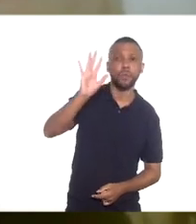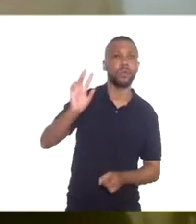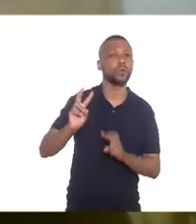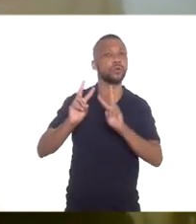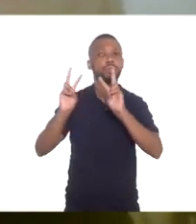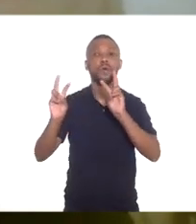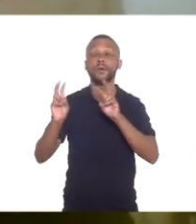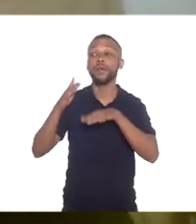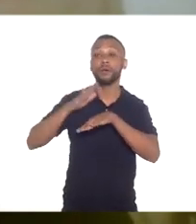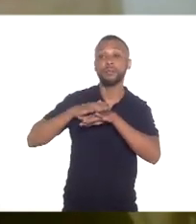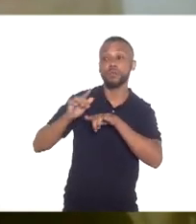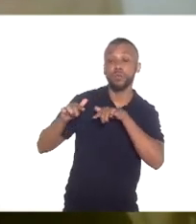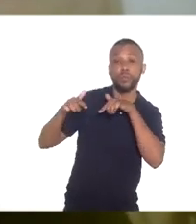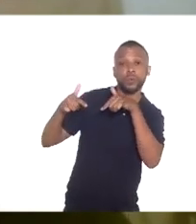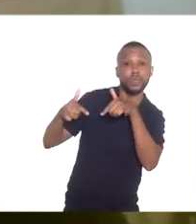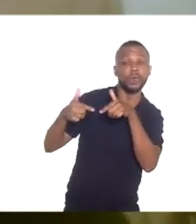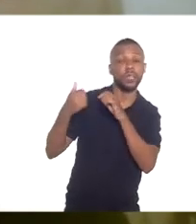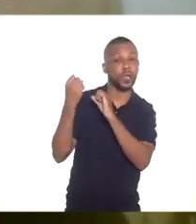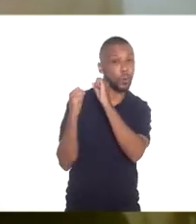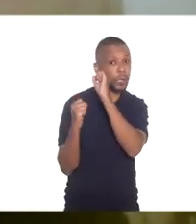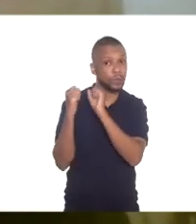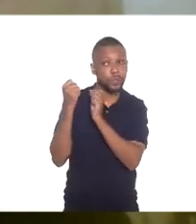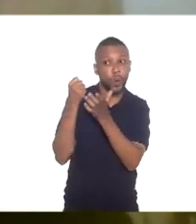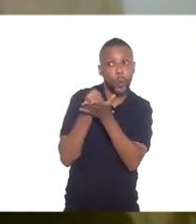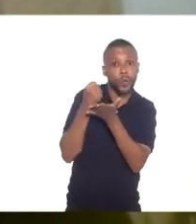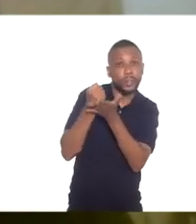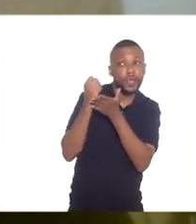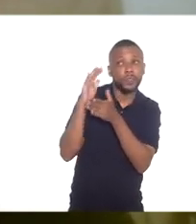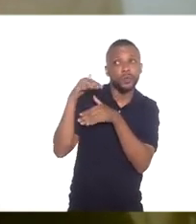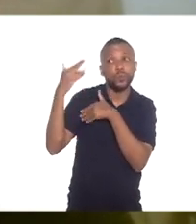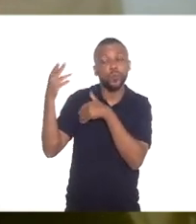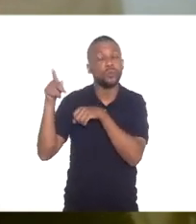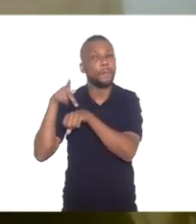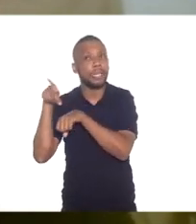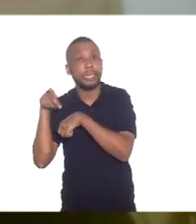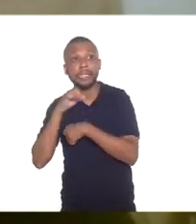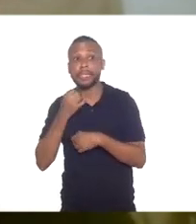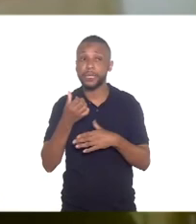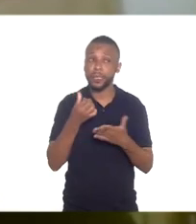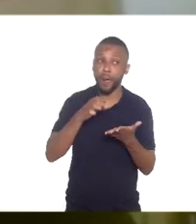do petróleo, se contrata fora, se não contrata, se é monopolista, se não é